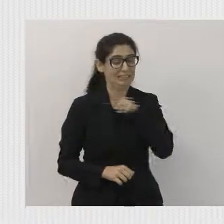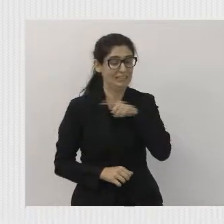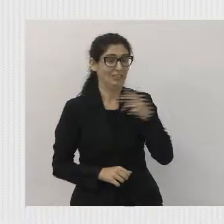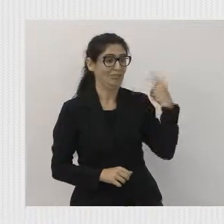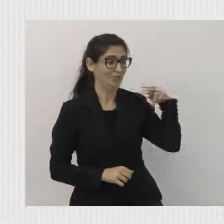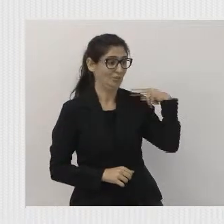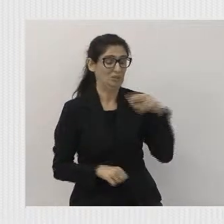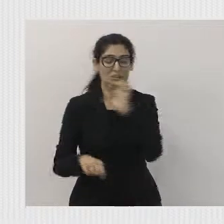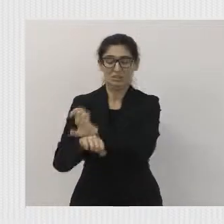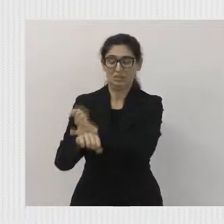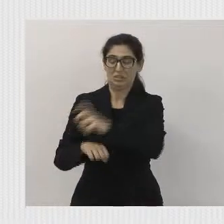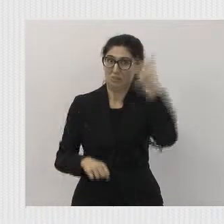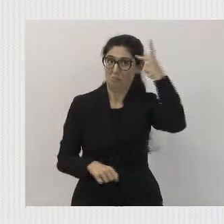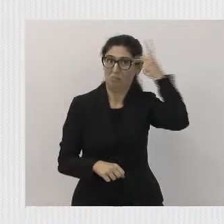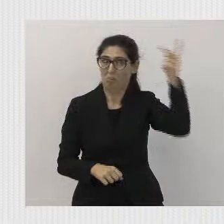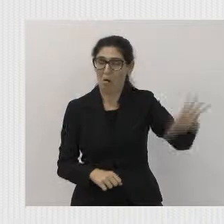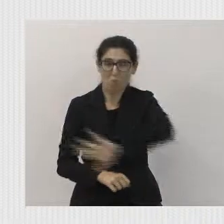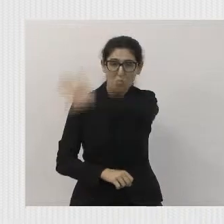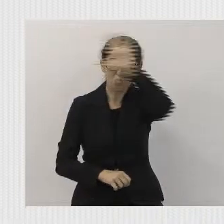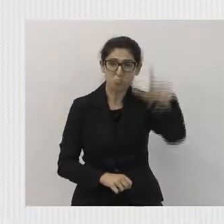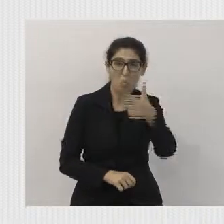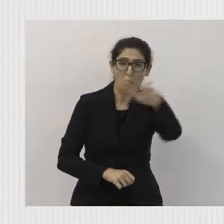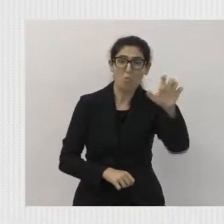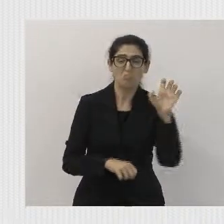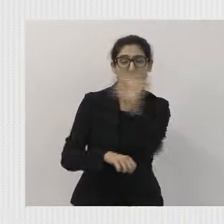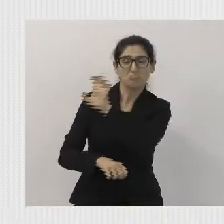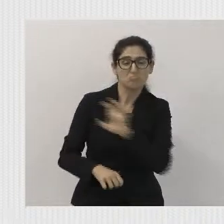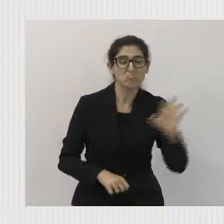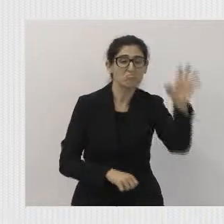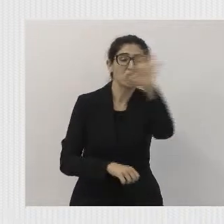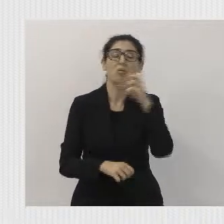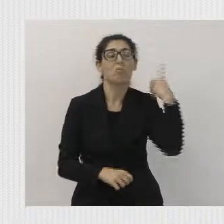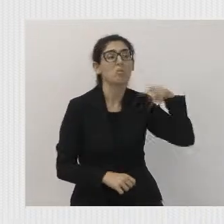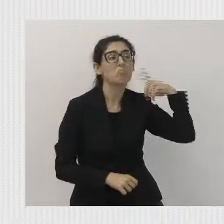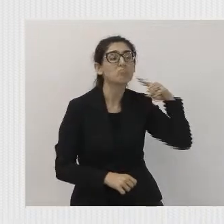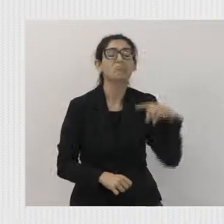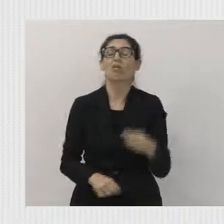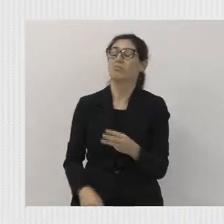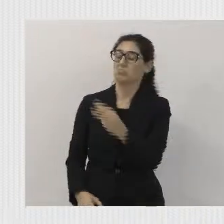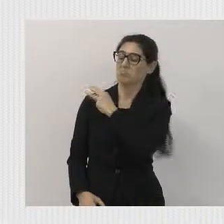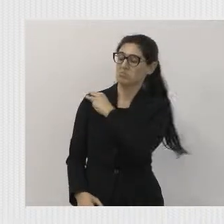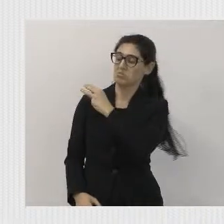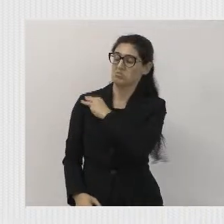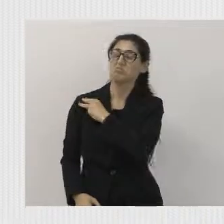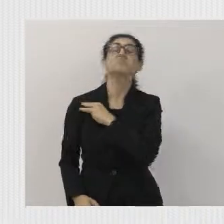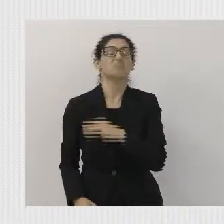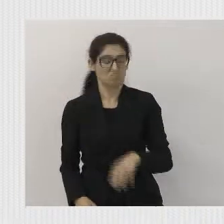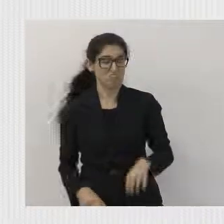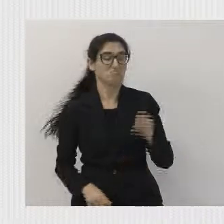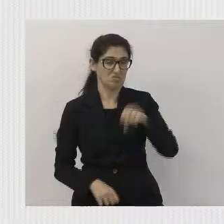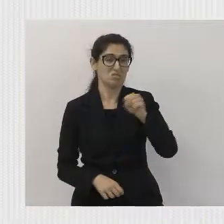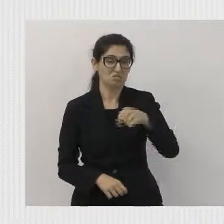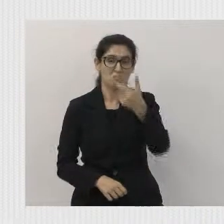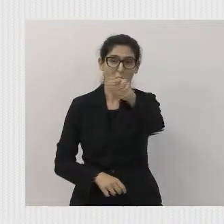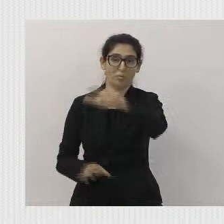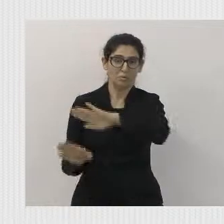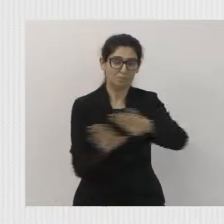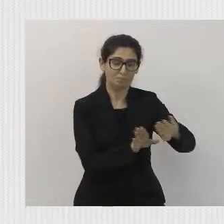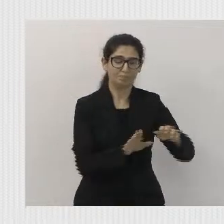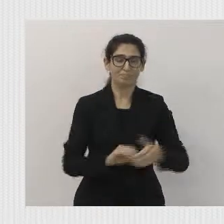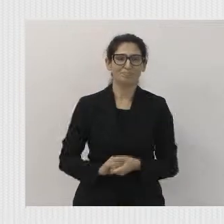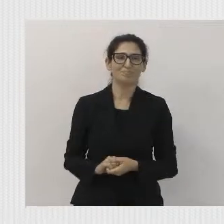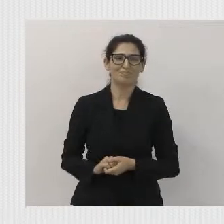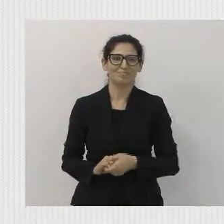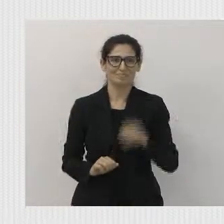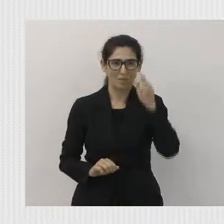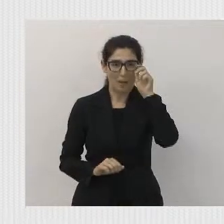todo o estado de São Paulo, de outros estados, deputados, ministros. Próximo.